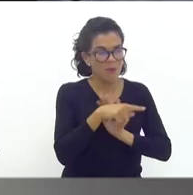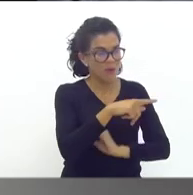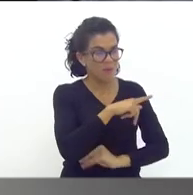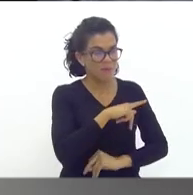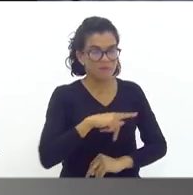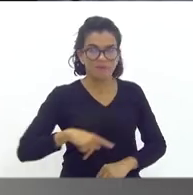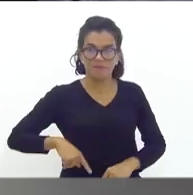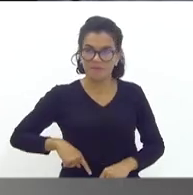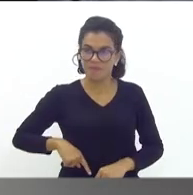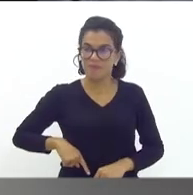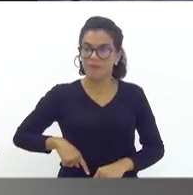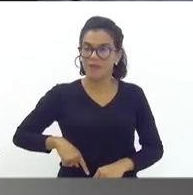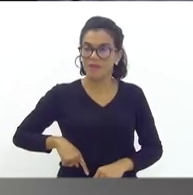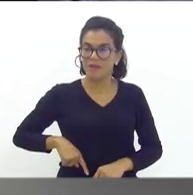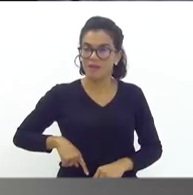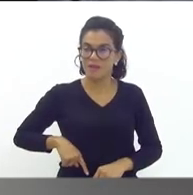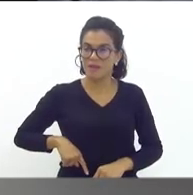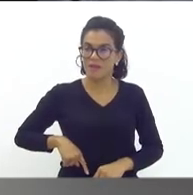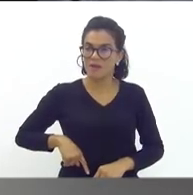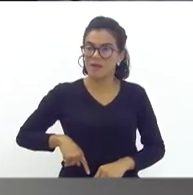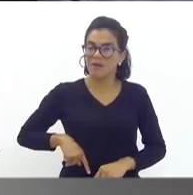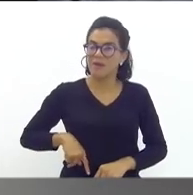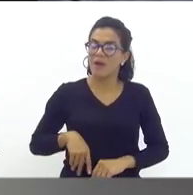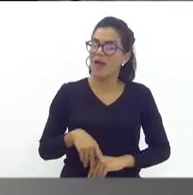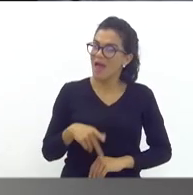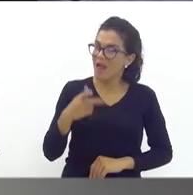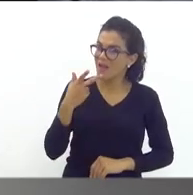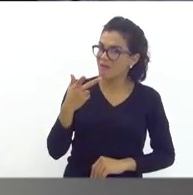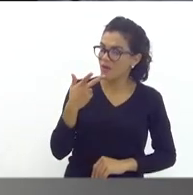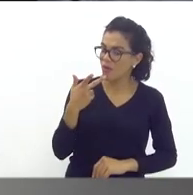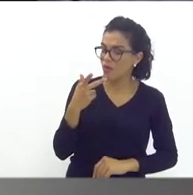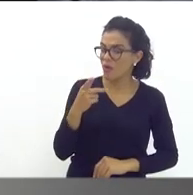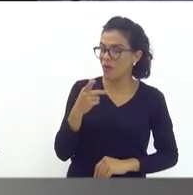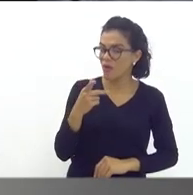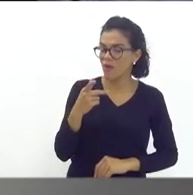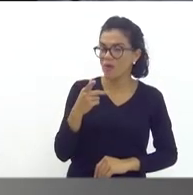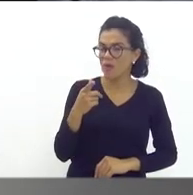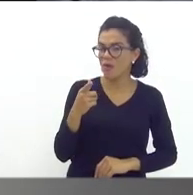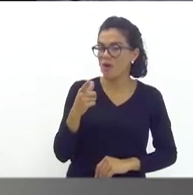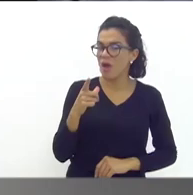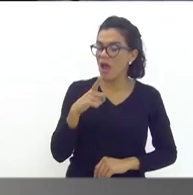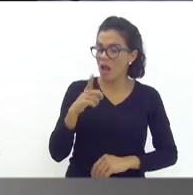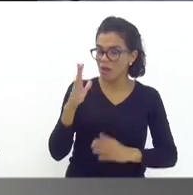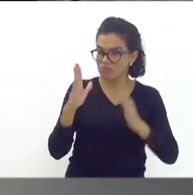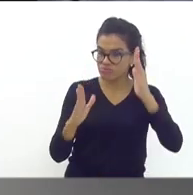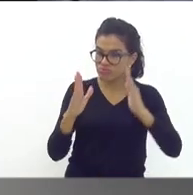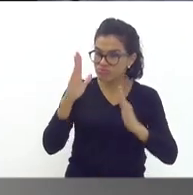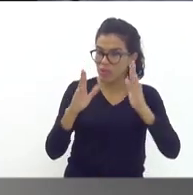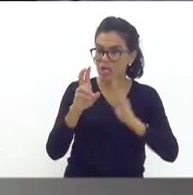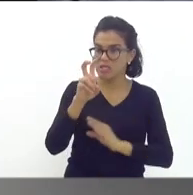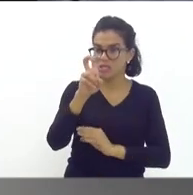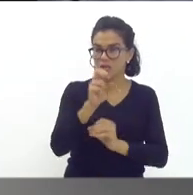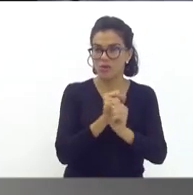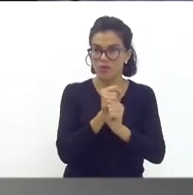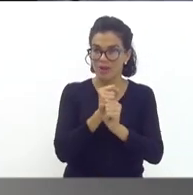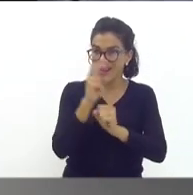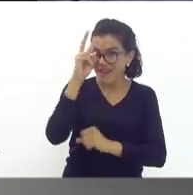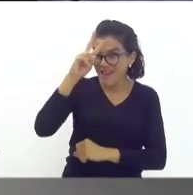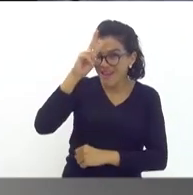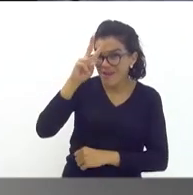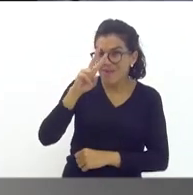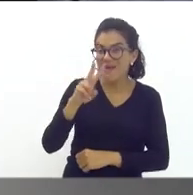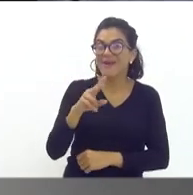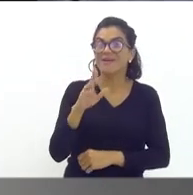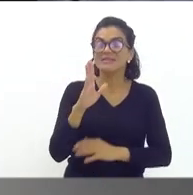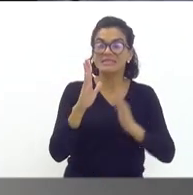da Tajuba ela aqui acontece ela faz ela faz uma previsão de cinco anos já pensou lembra que ele era